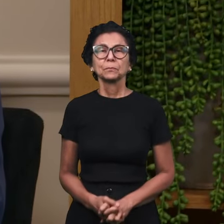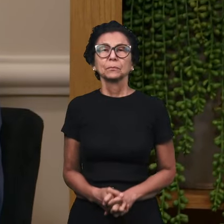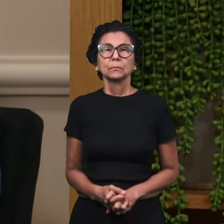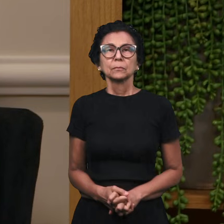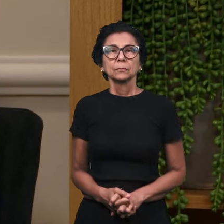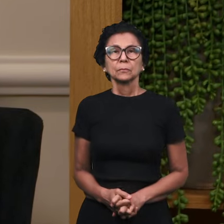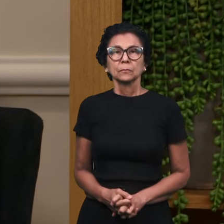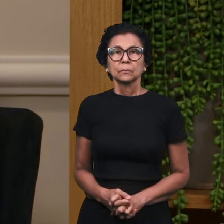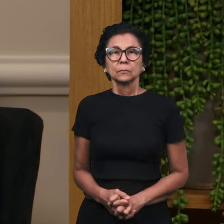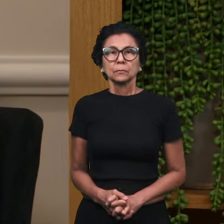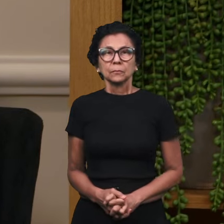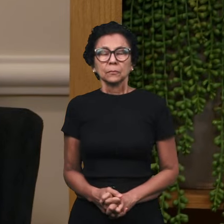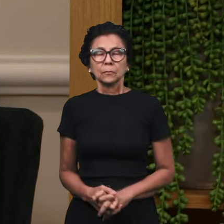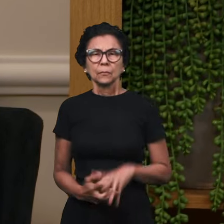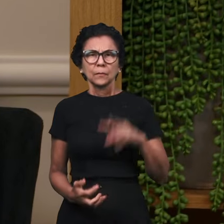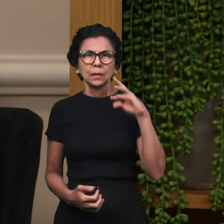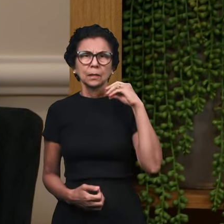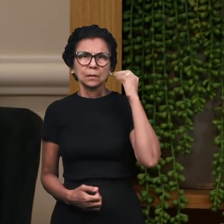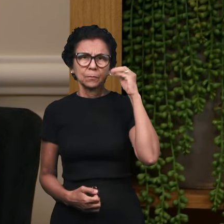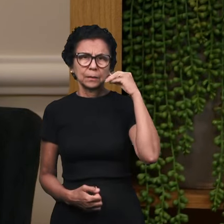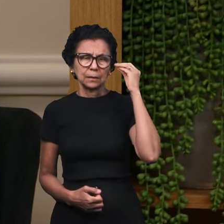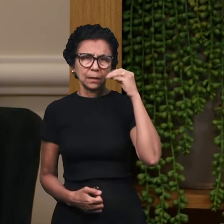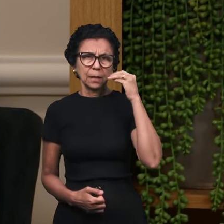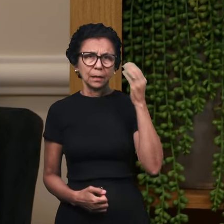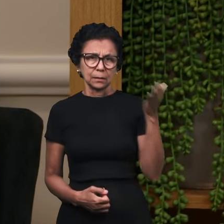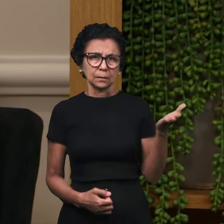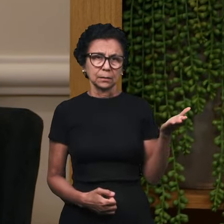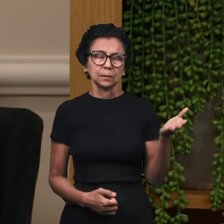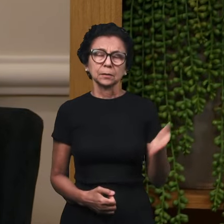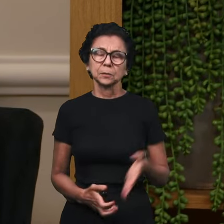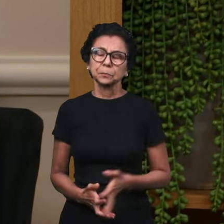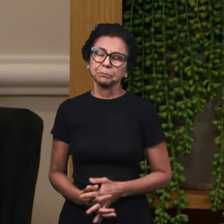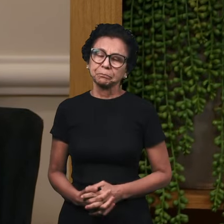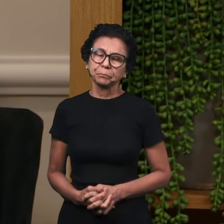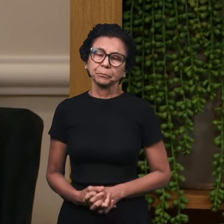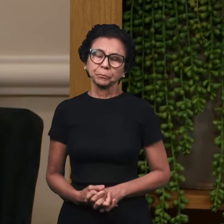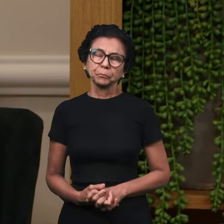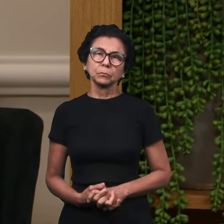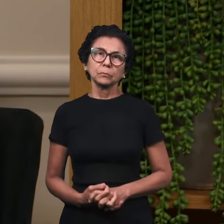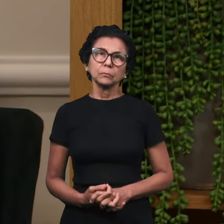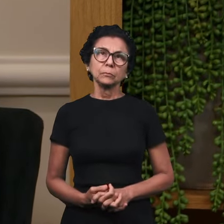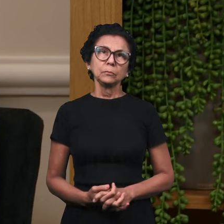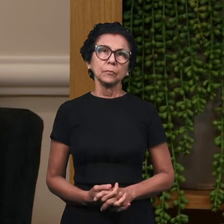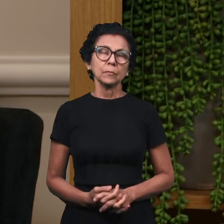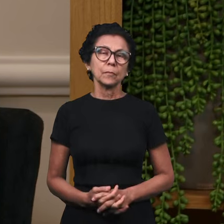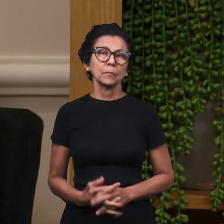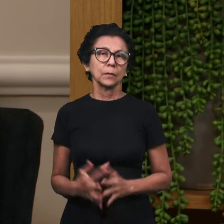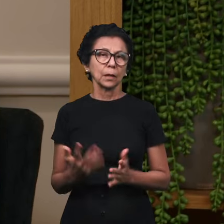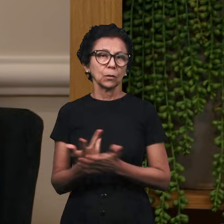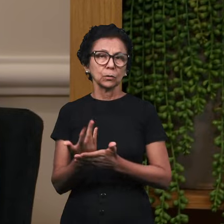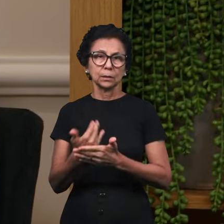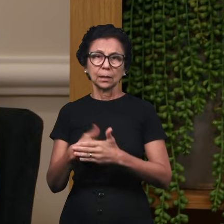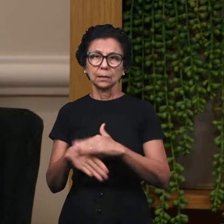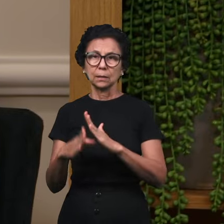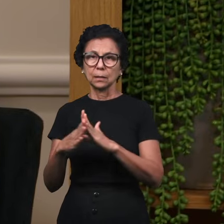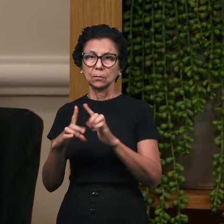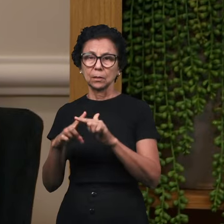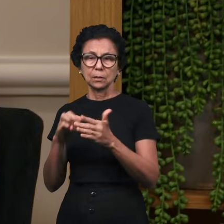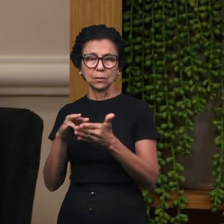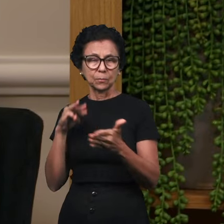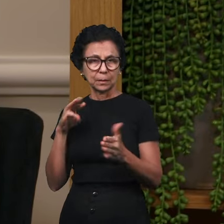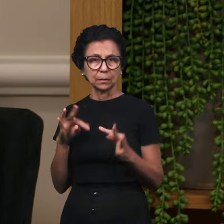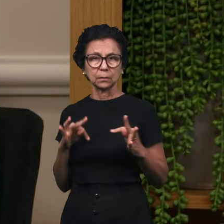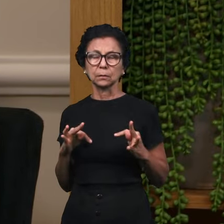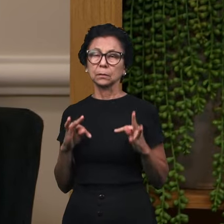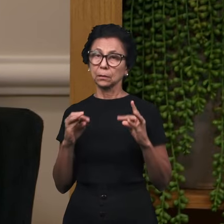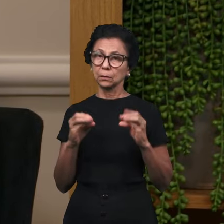Irmãos, essa experiência que o pastor Arley contou são experiências que todas as nossas igrejas têm, graças a